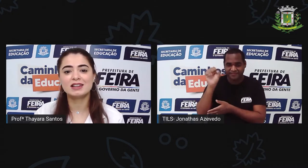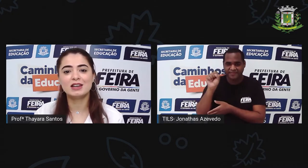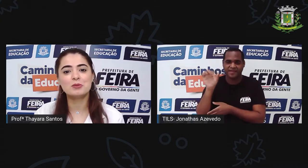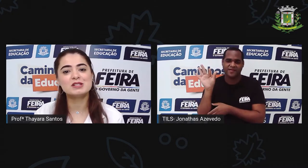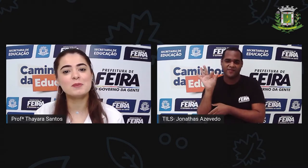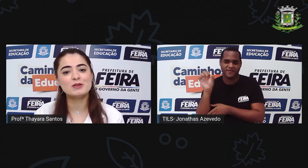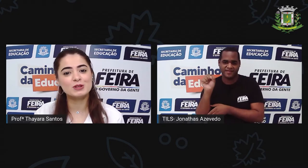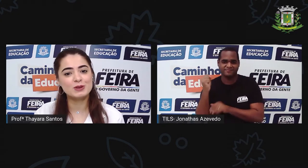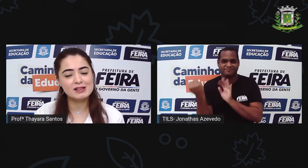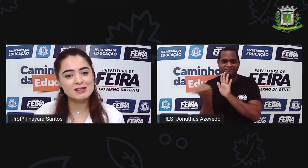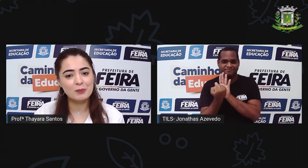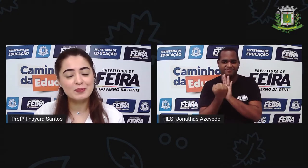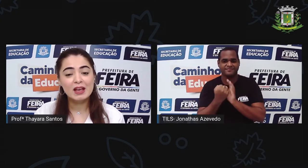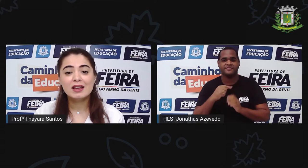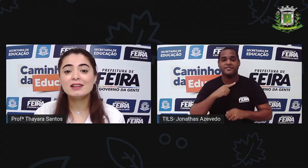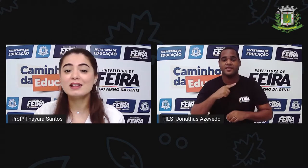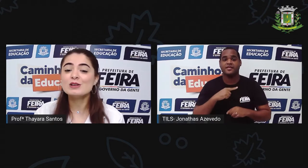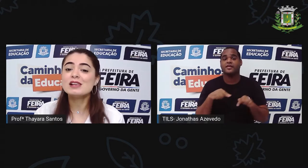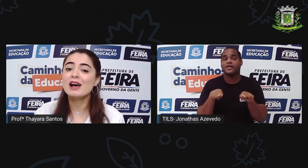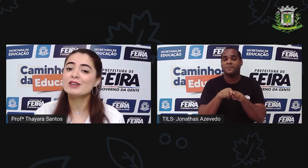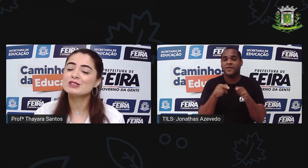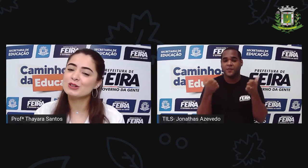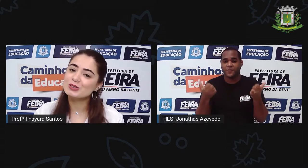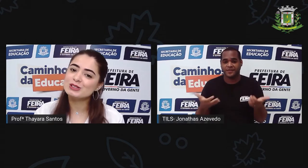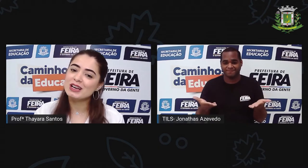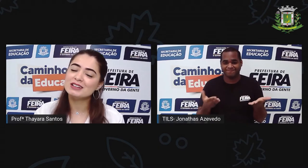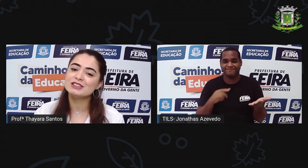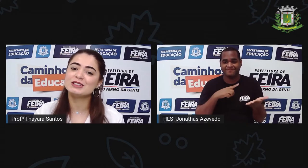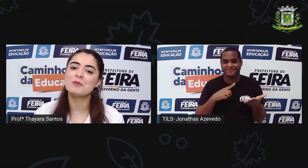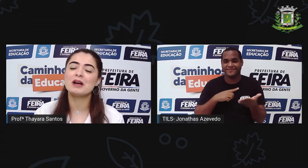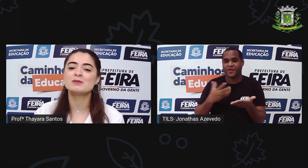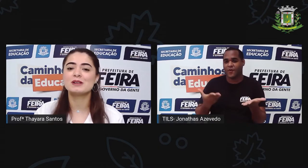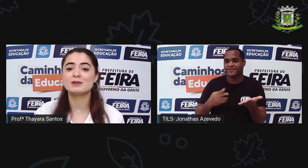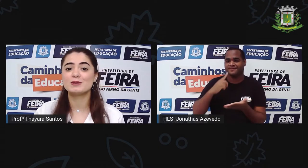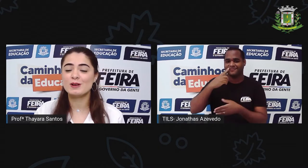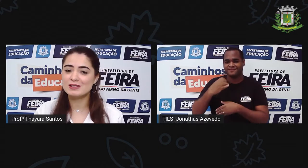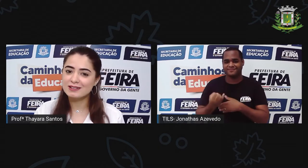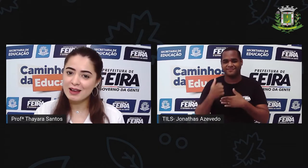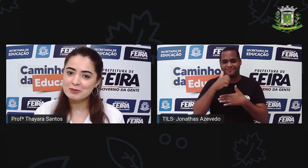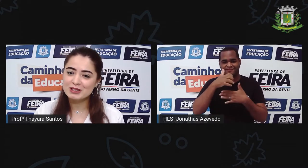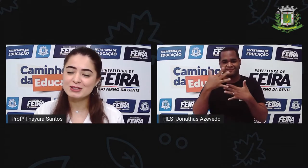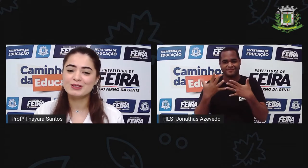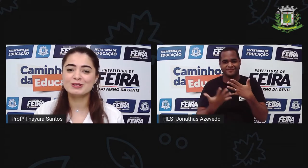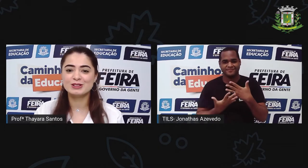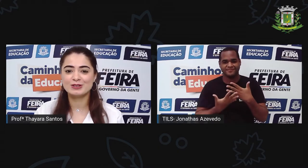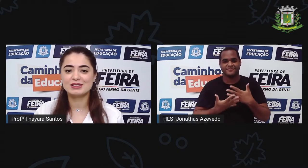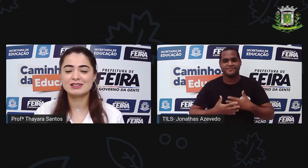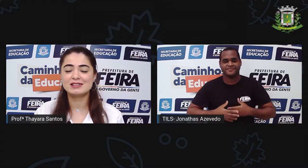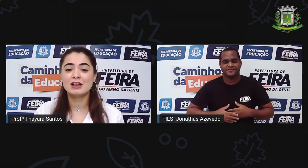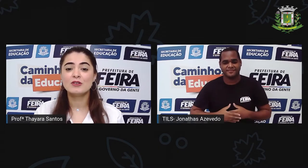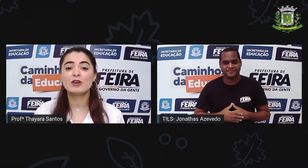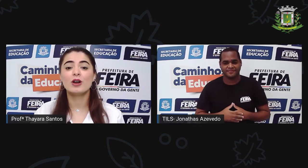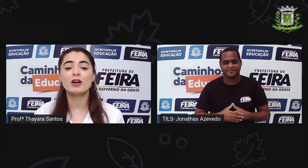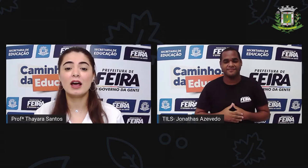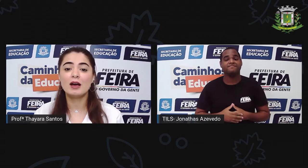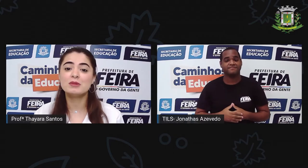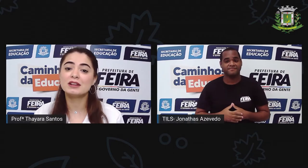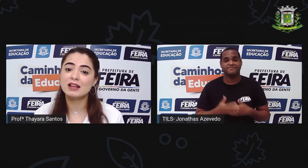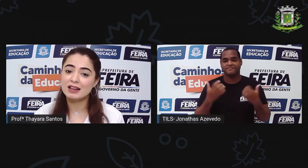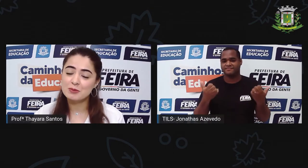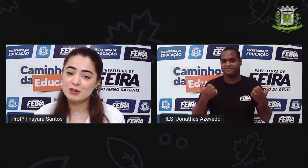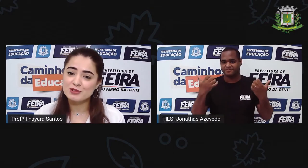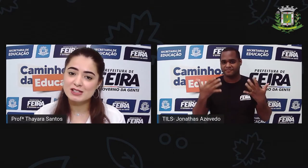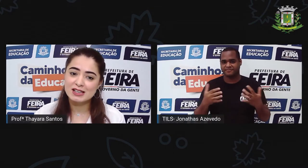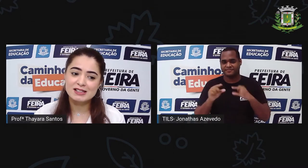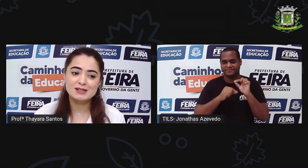da Secretaria Municipal de Educação. E na nossa aula de hoje a gente tem a participação do nosso intérprete, o Jonathan. Vou colocar minha